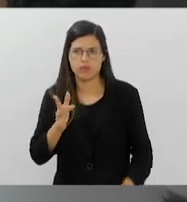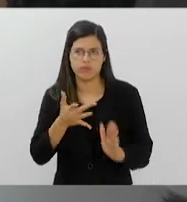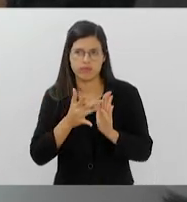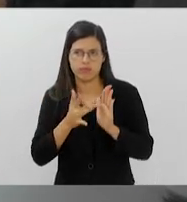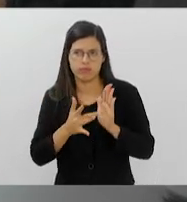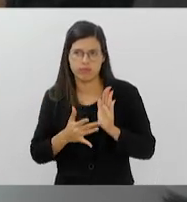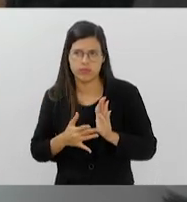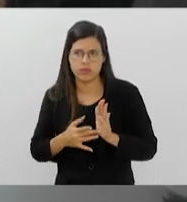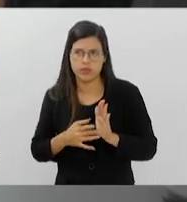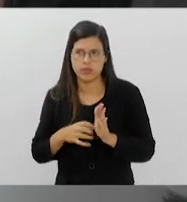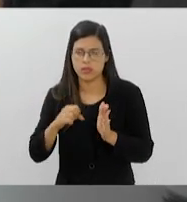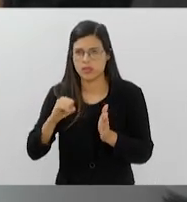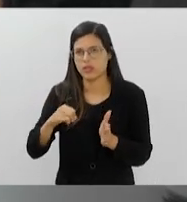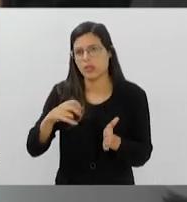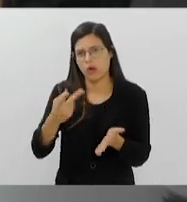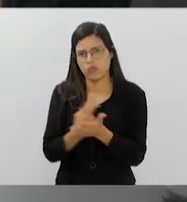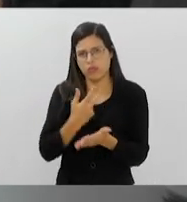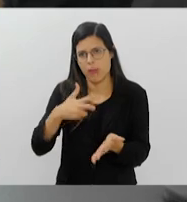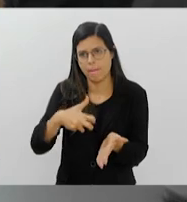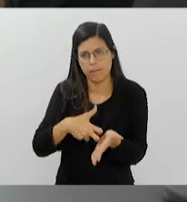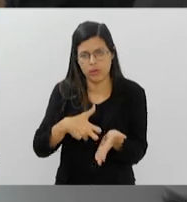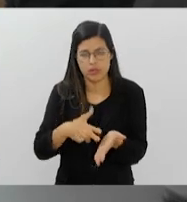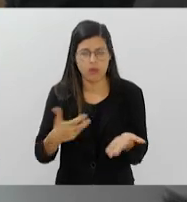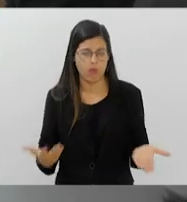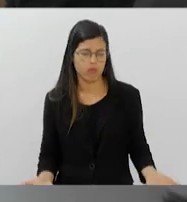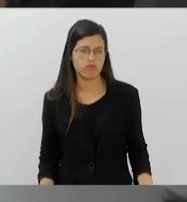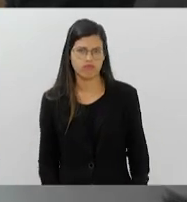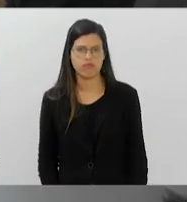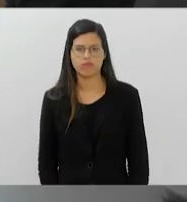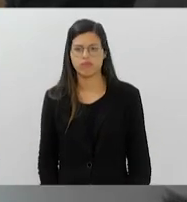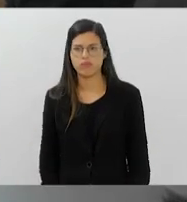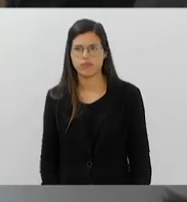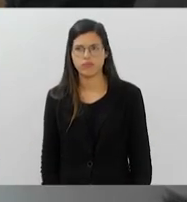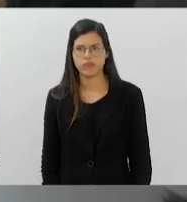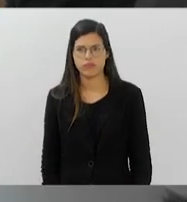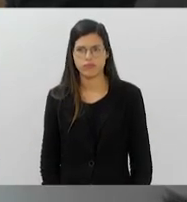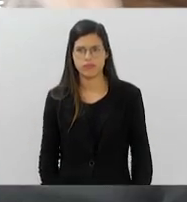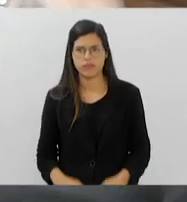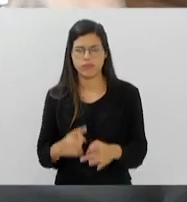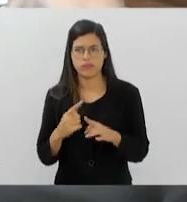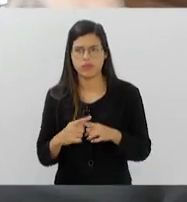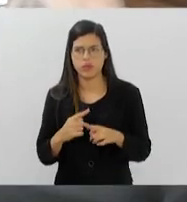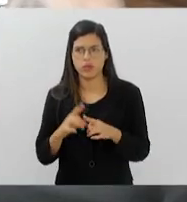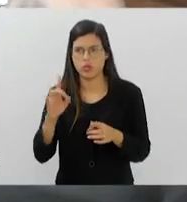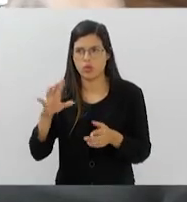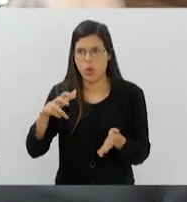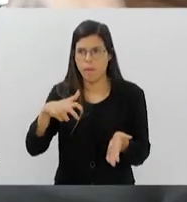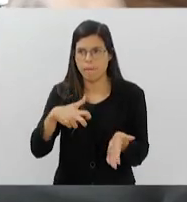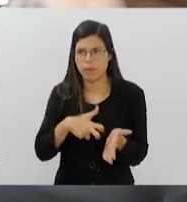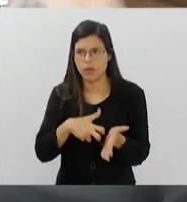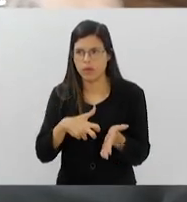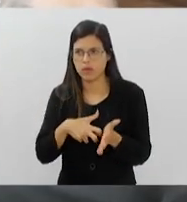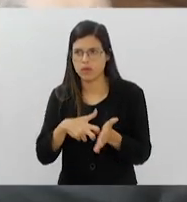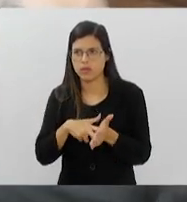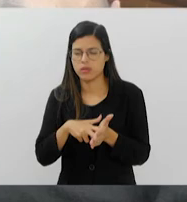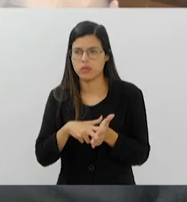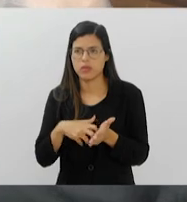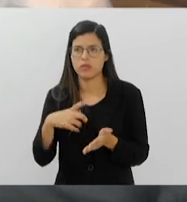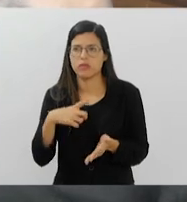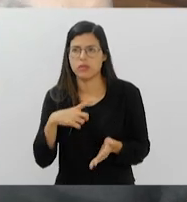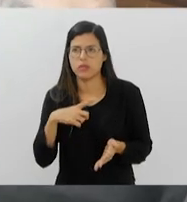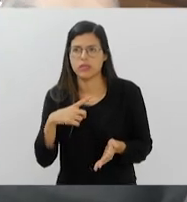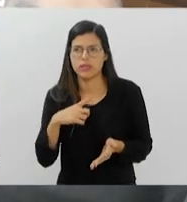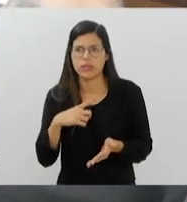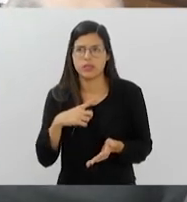forem, legítimo. Até porque, senhor presidente, apenas com a punição nós vamos ter a individuação dos casos